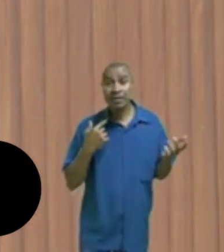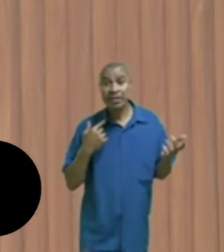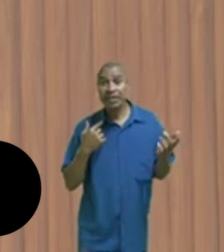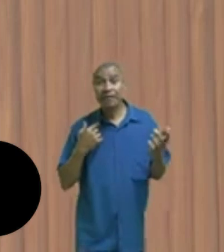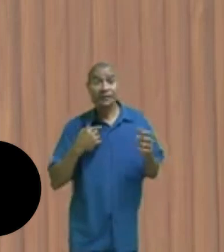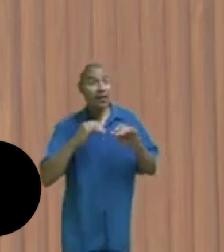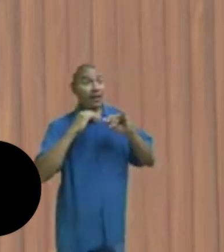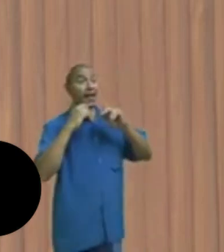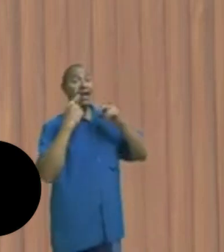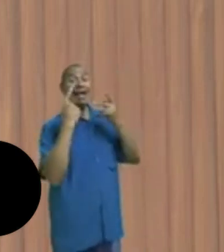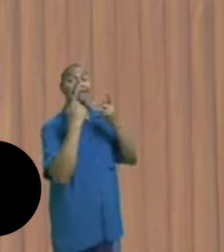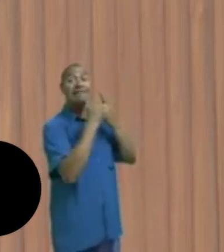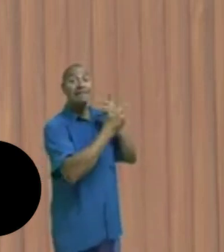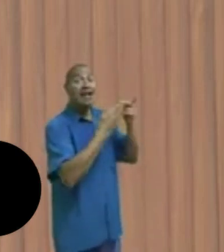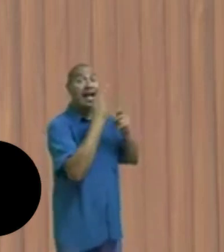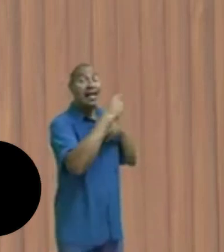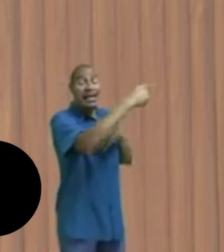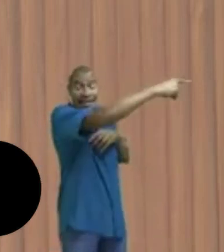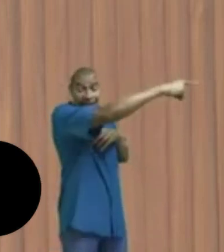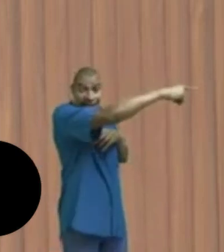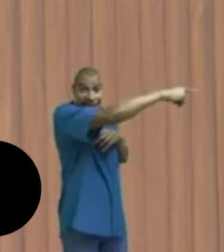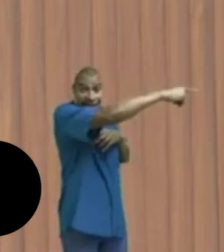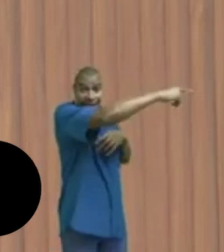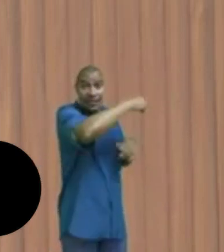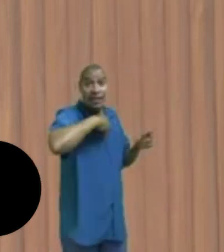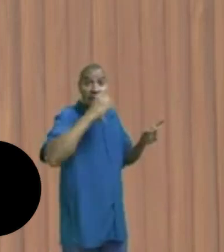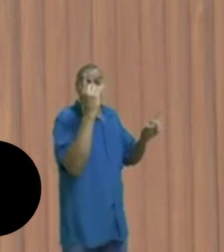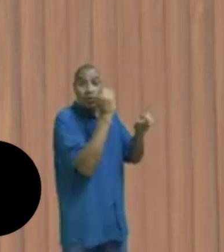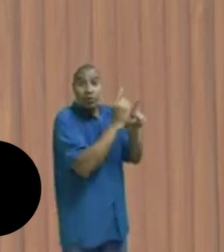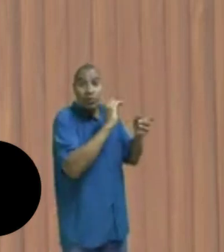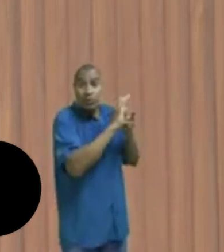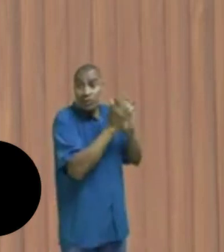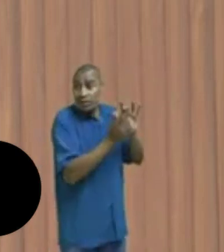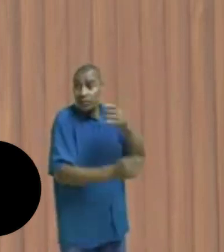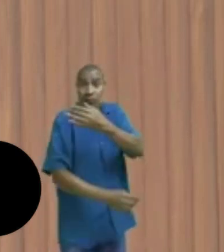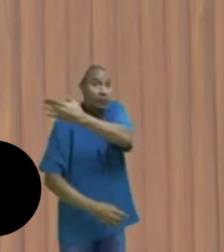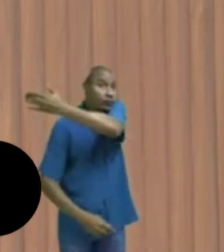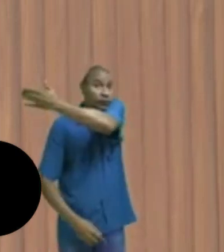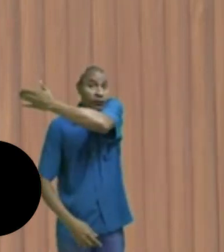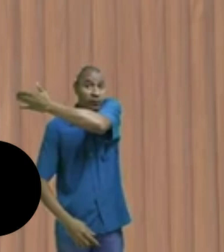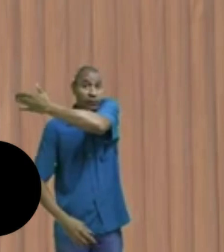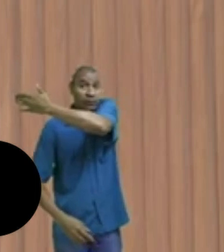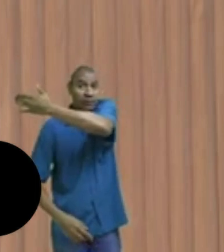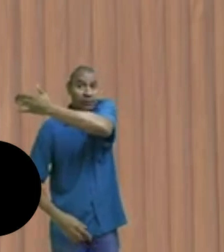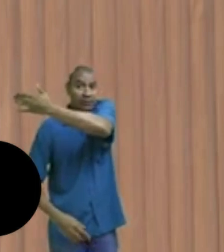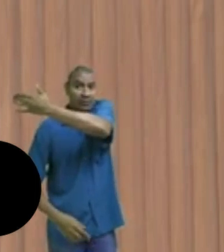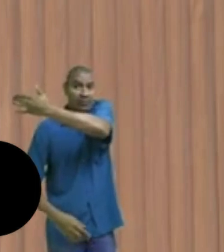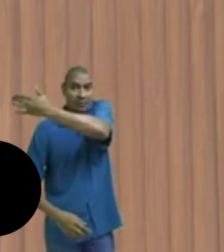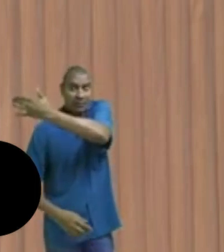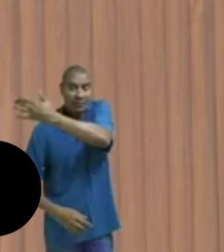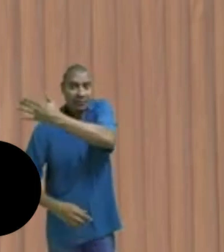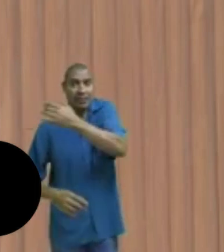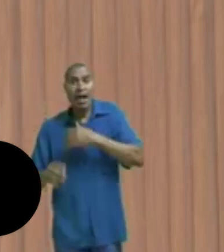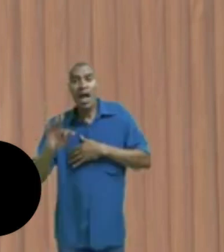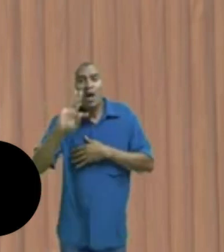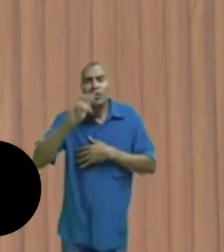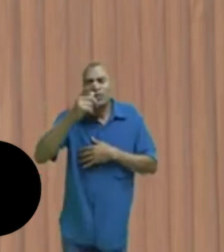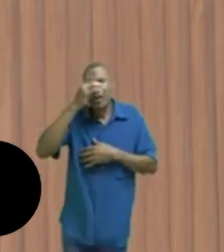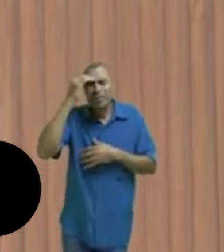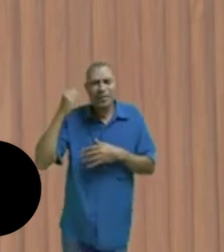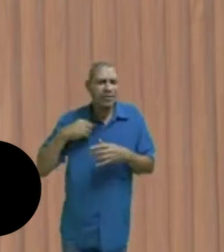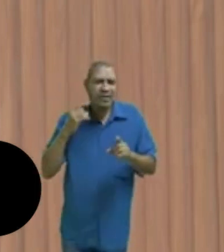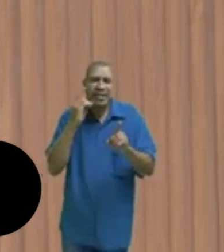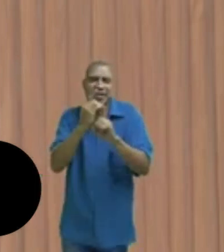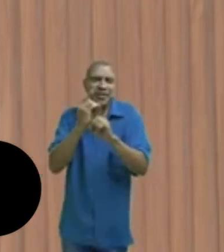do seu interior fluirão rios de água da vida. Quem se encontrou com Cristo e com o